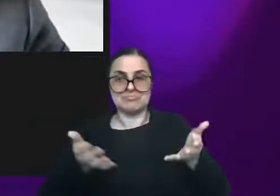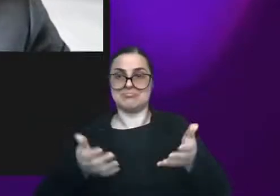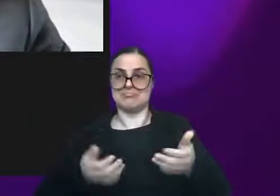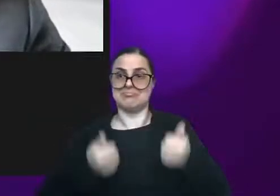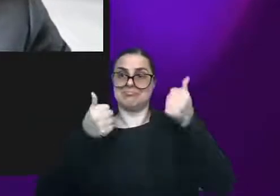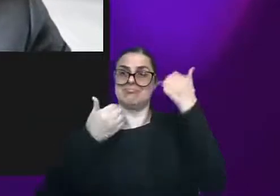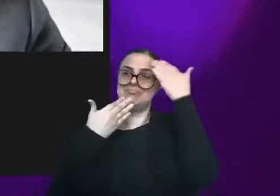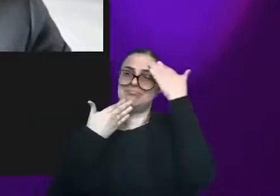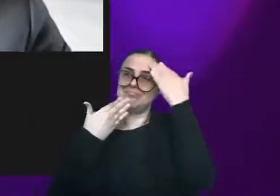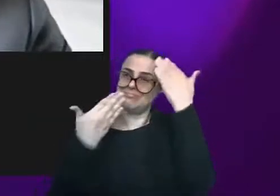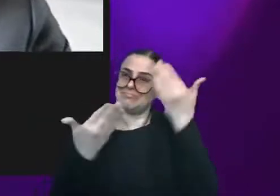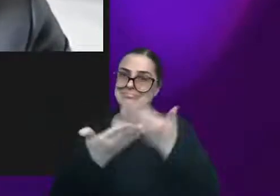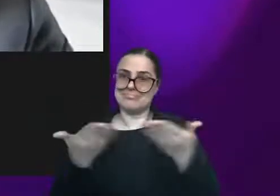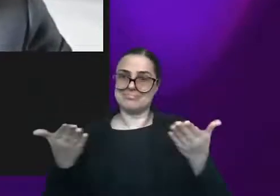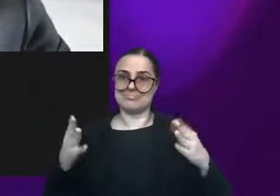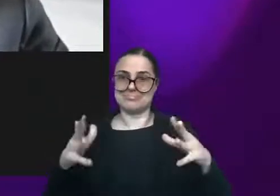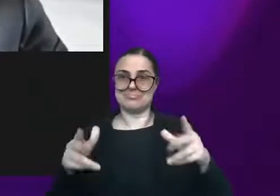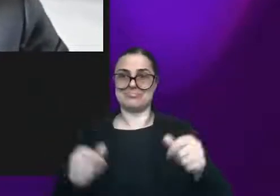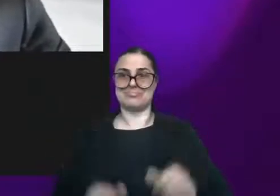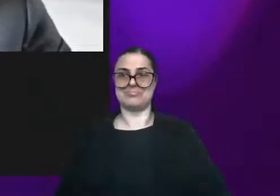todos.